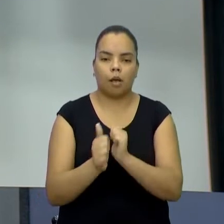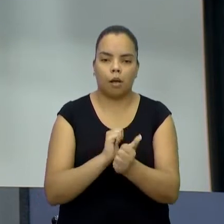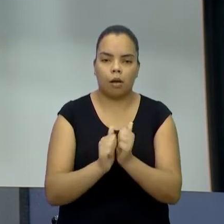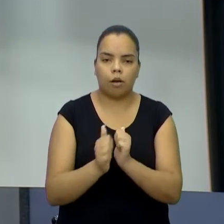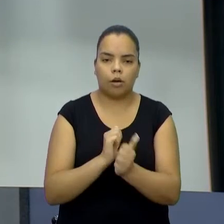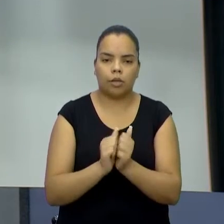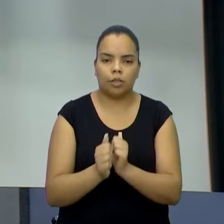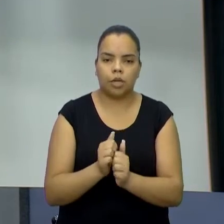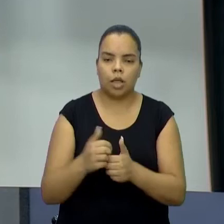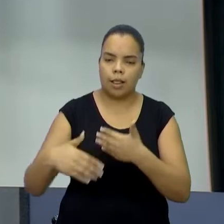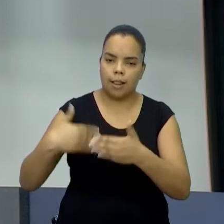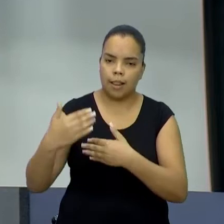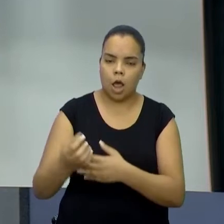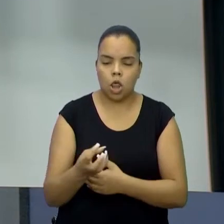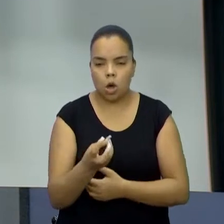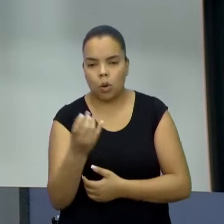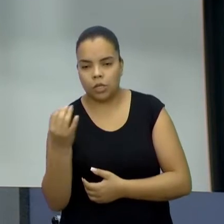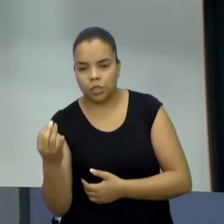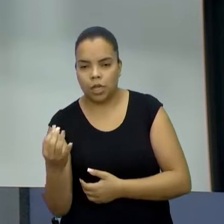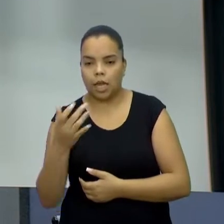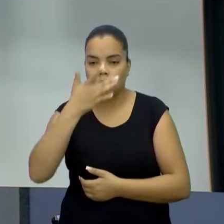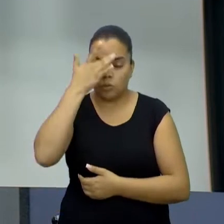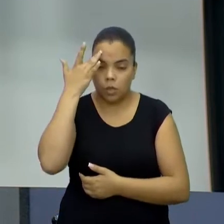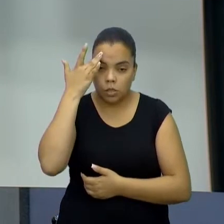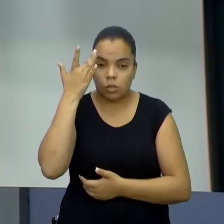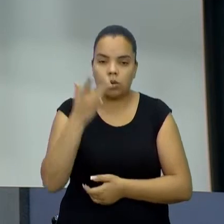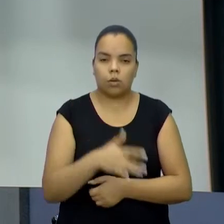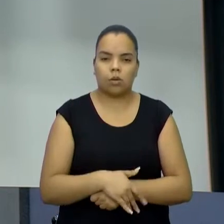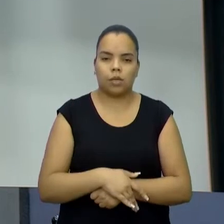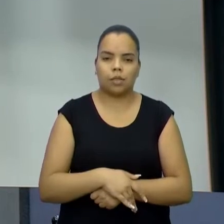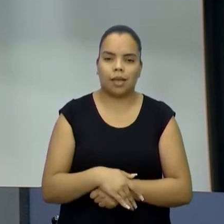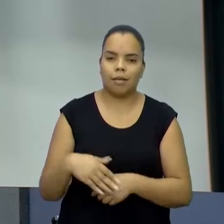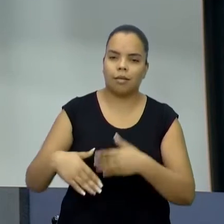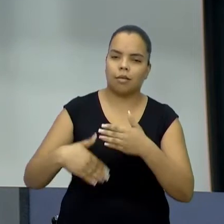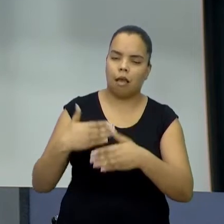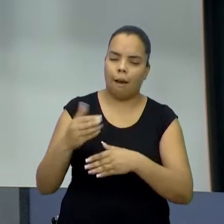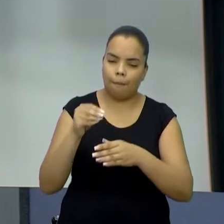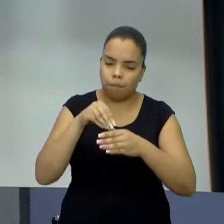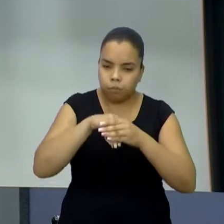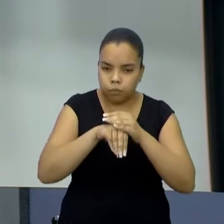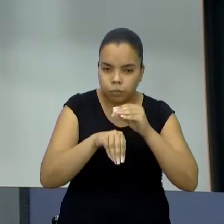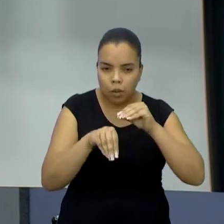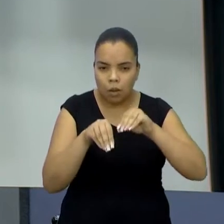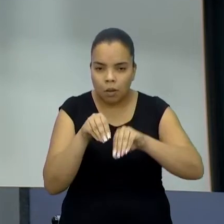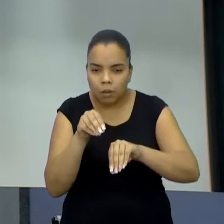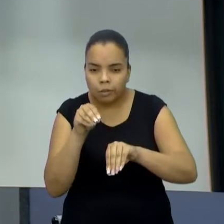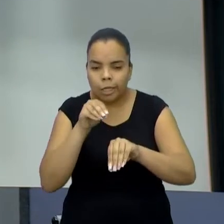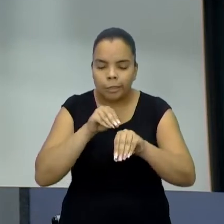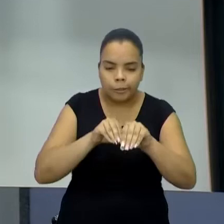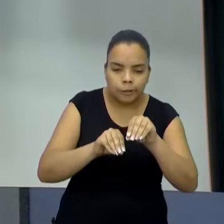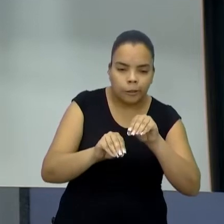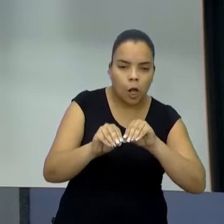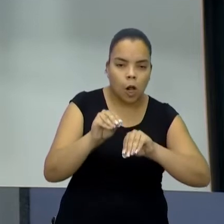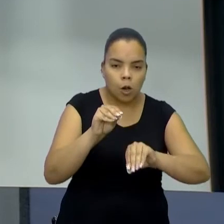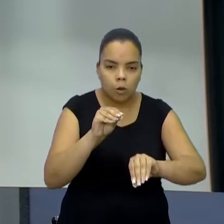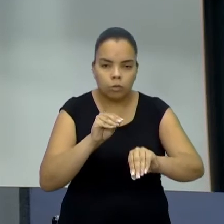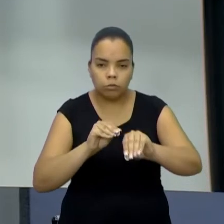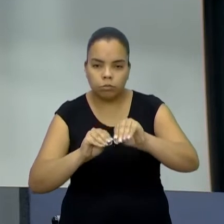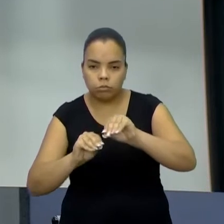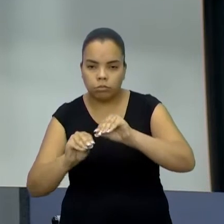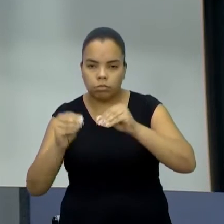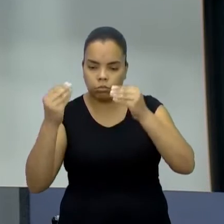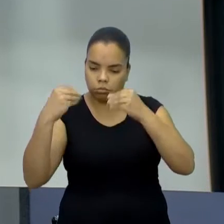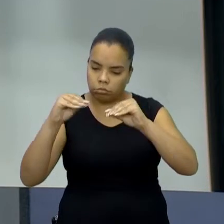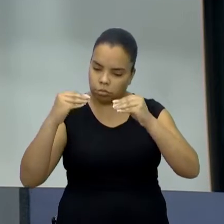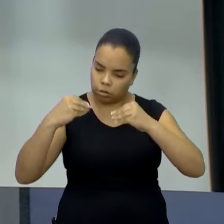o número de jogadores, né? E aí a gente já foi introduzindo algumas questões como: será que